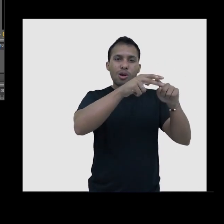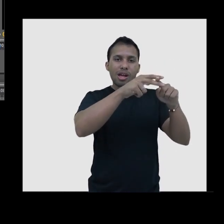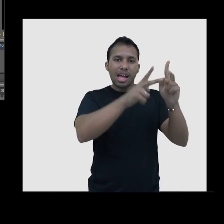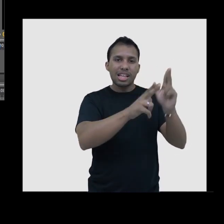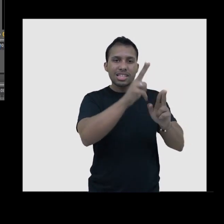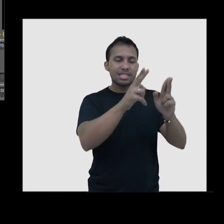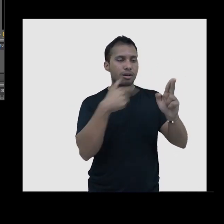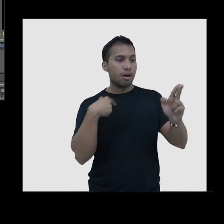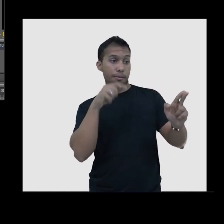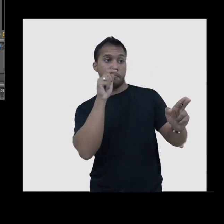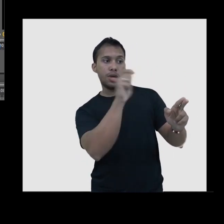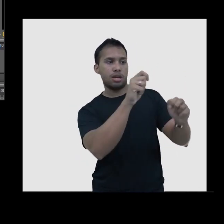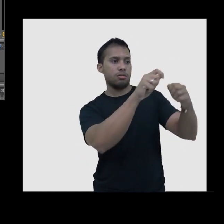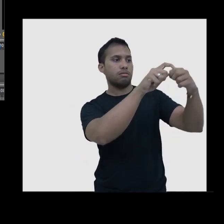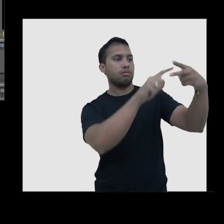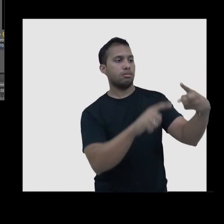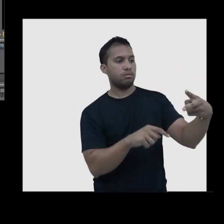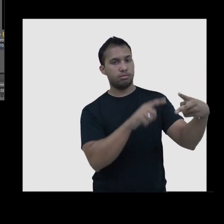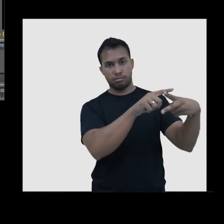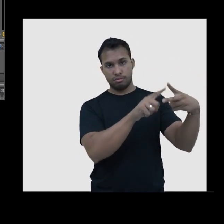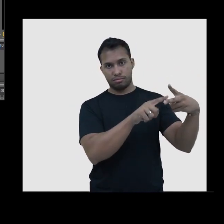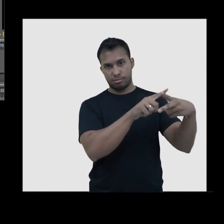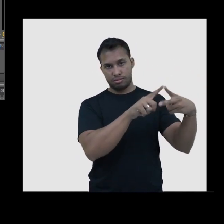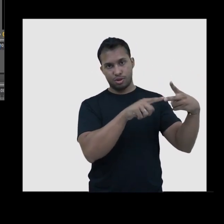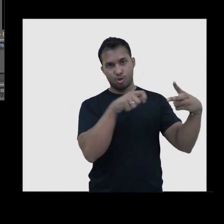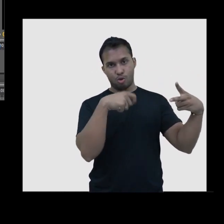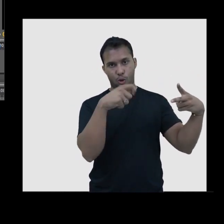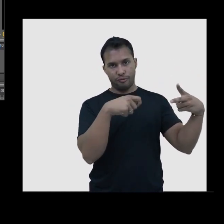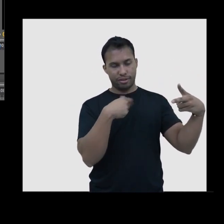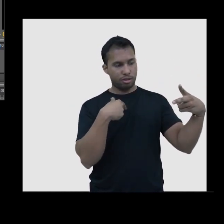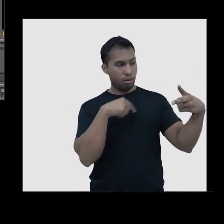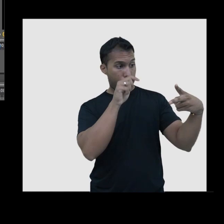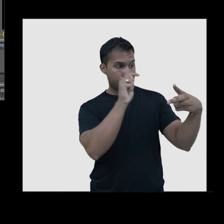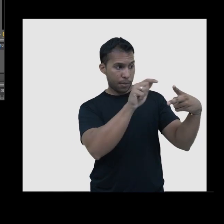seleciono o vídeo, os dois vídeos no caso, né?